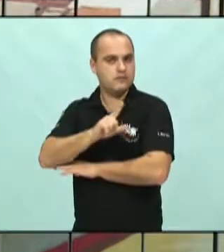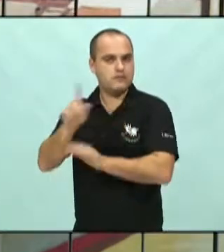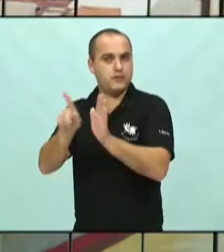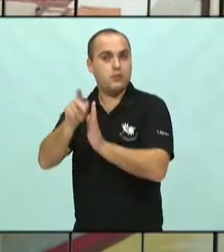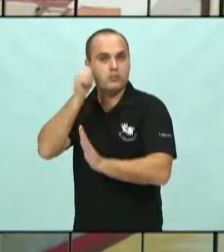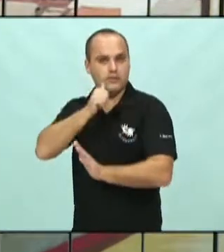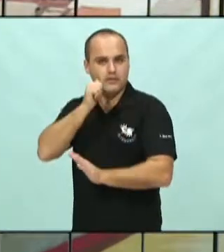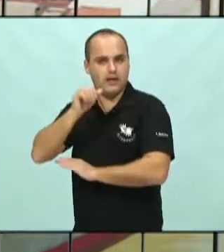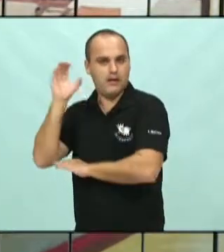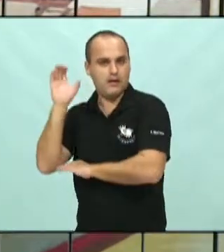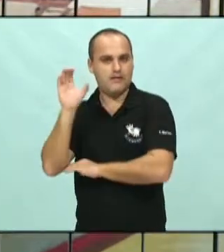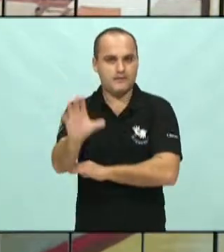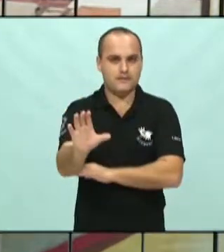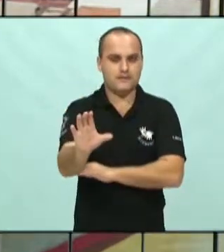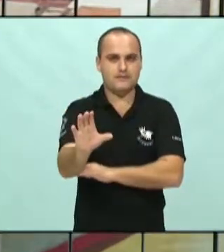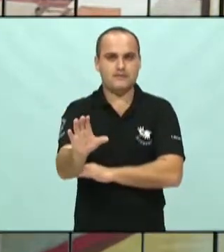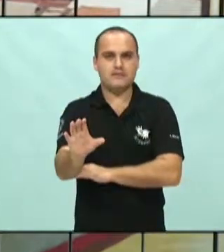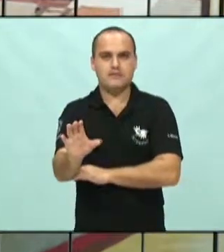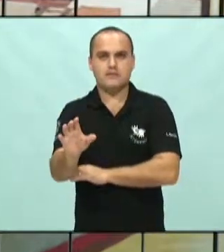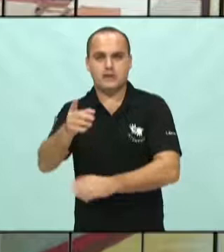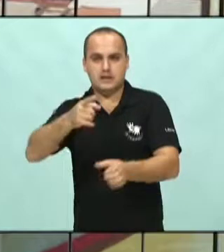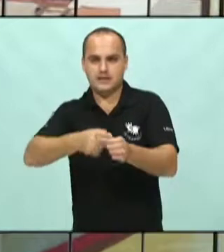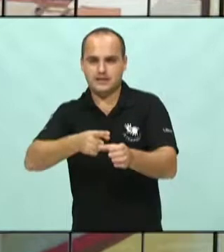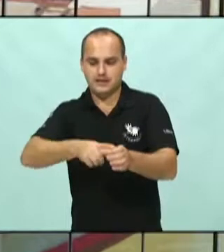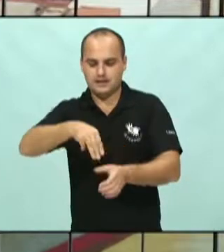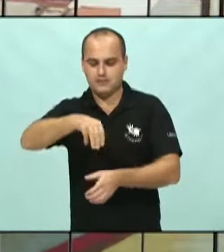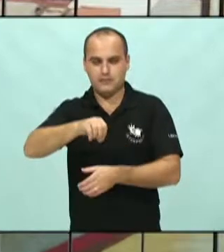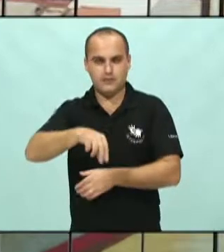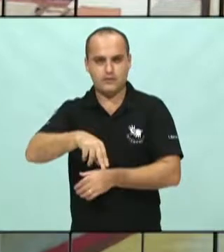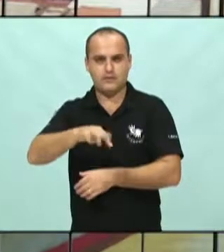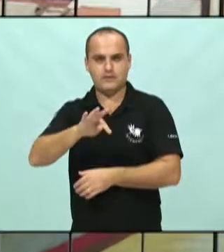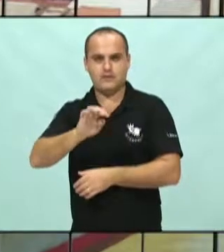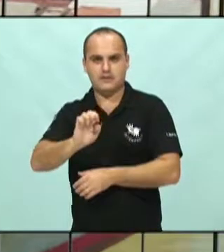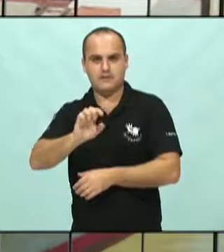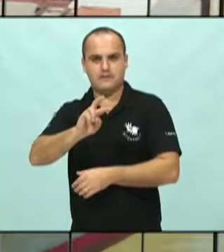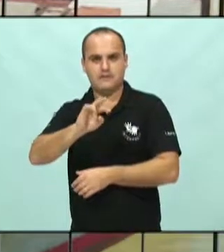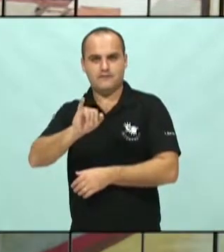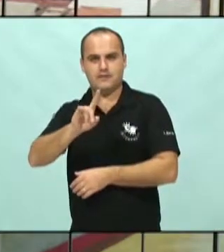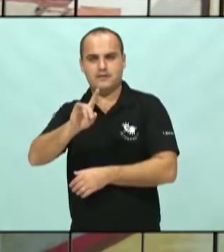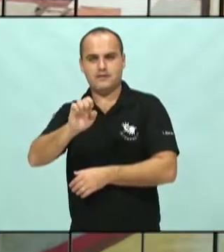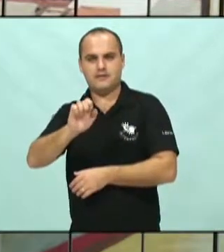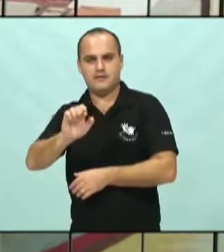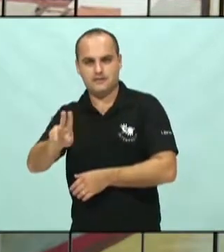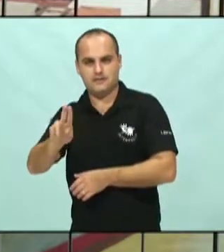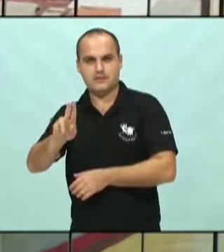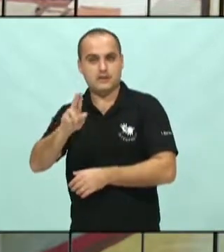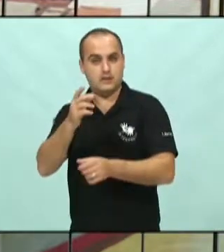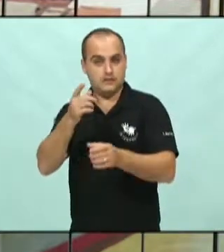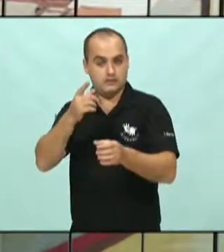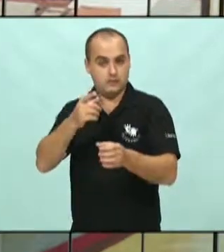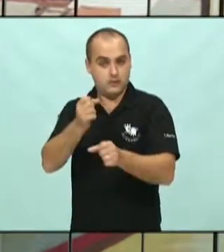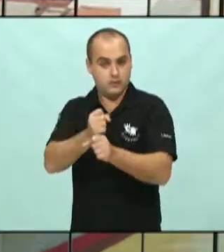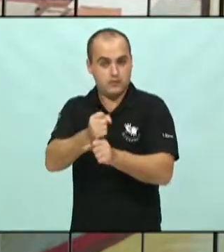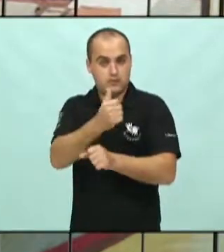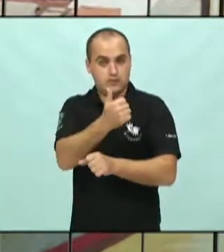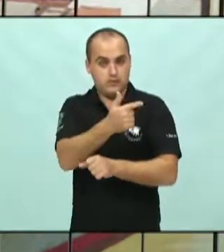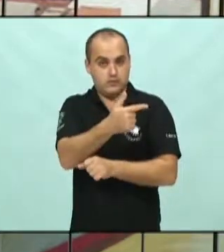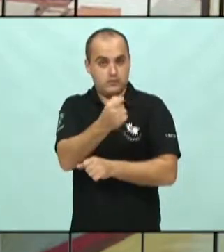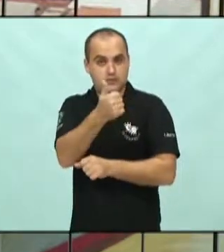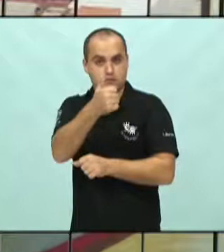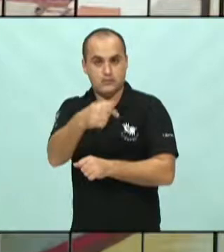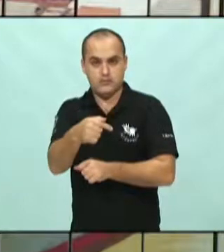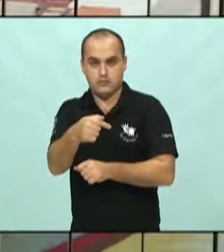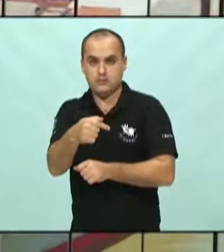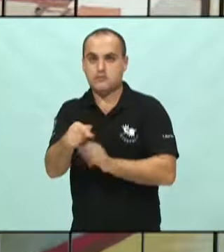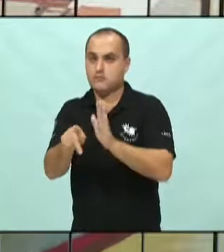juvenil, torneio Cidade de Montevidéu, em 2017, em parceria com a FEMEL. O Marcílio mantém o time feminino,